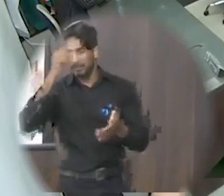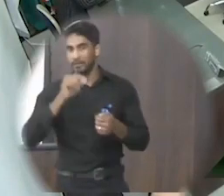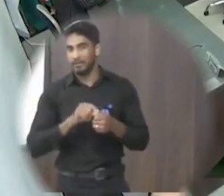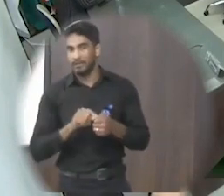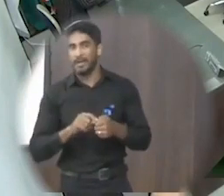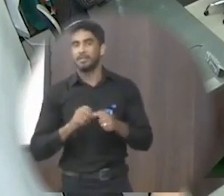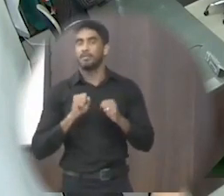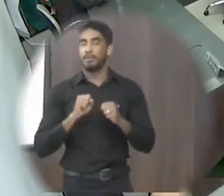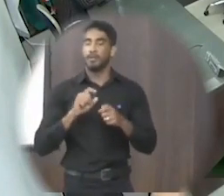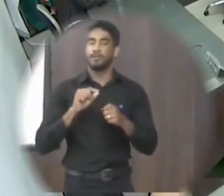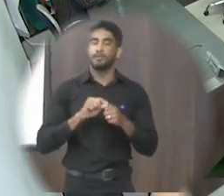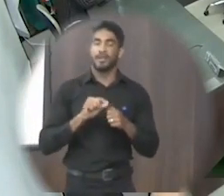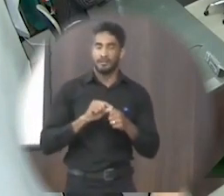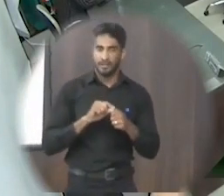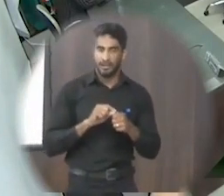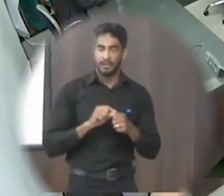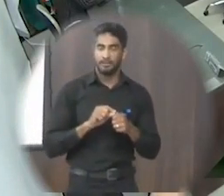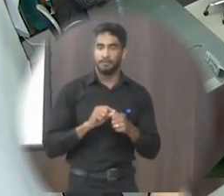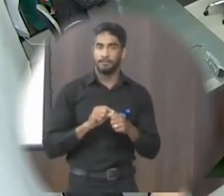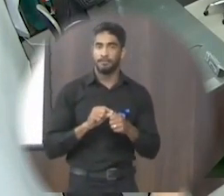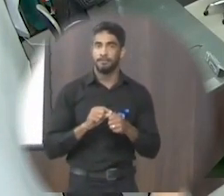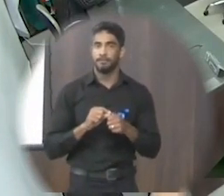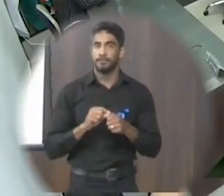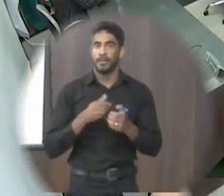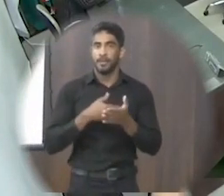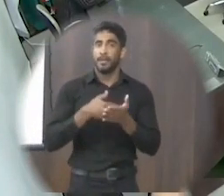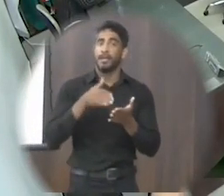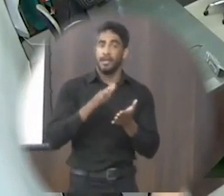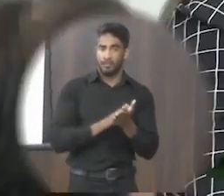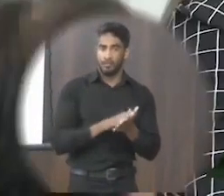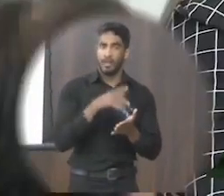prefeitura pode fazê-lo e multar o